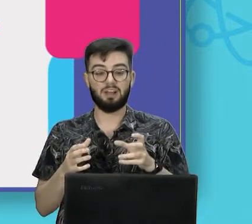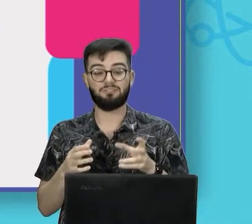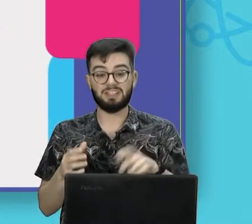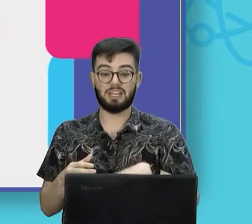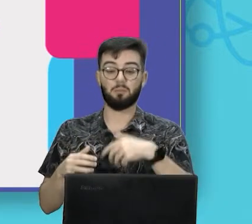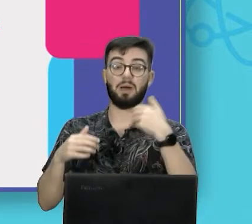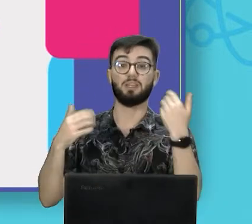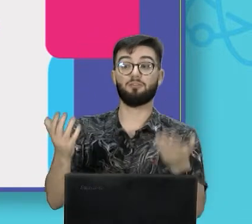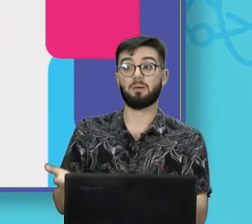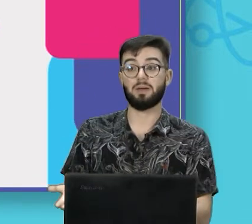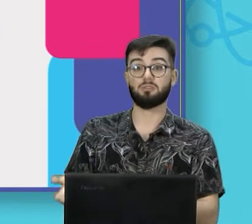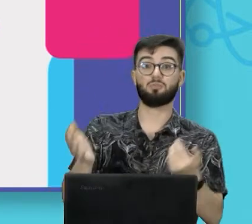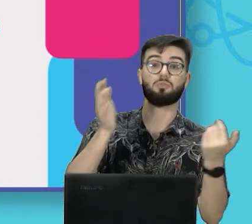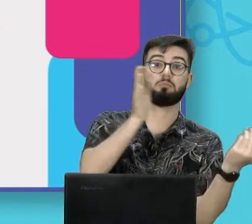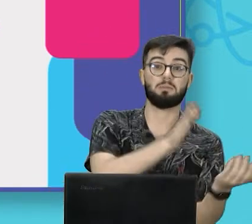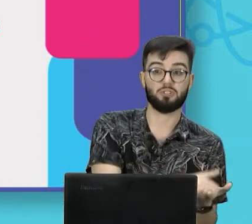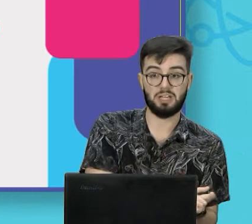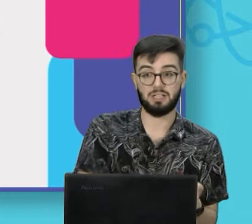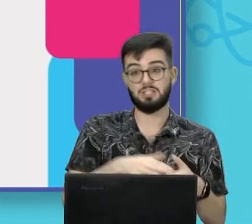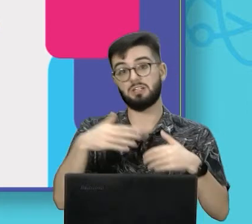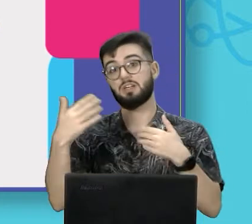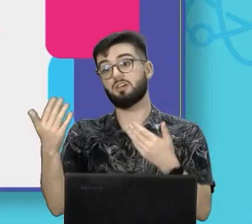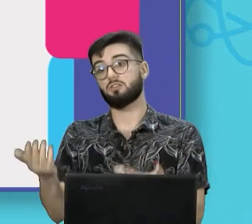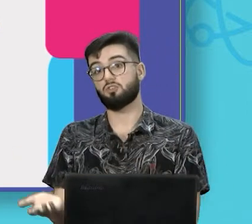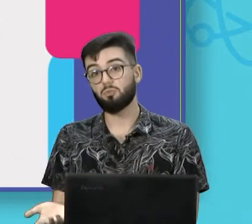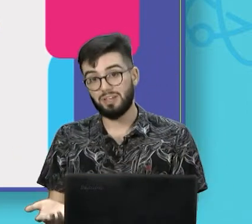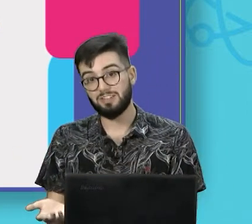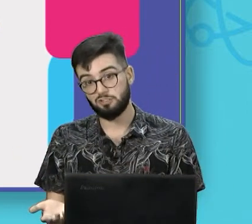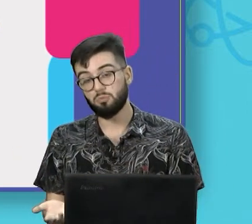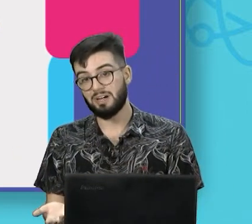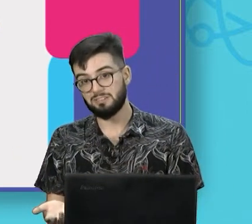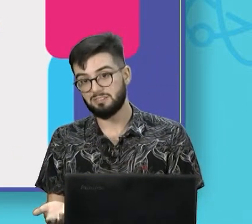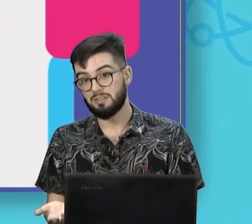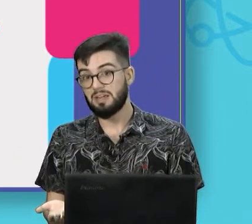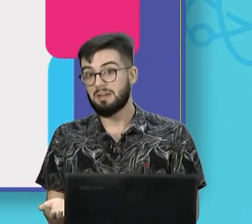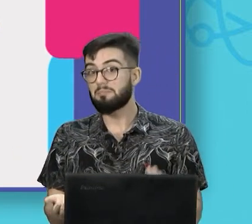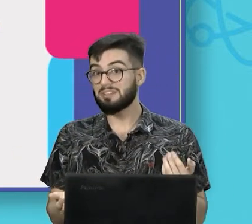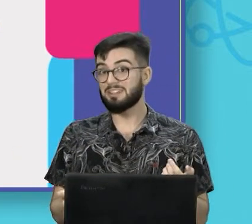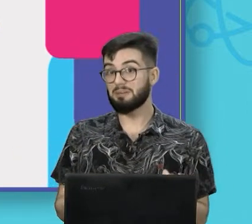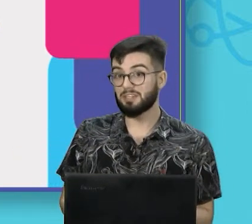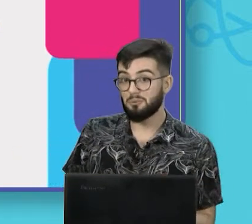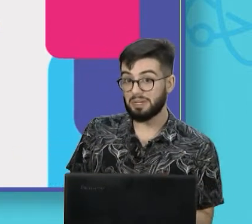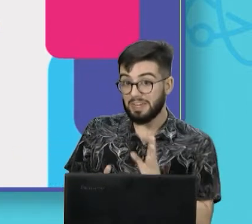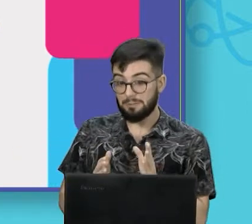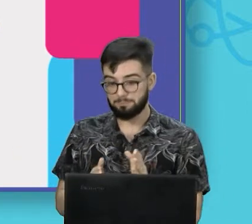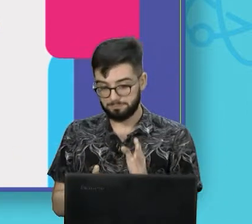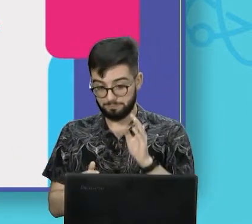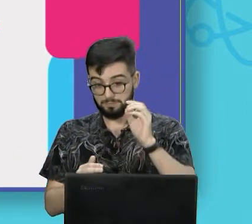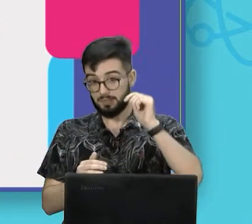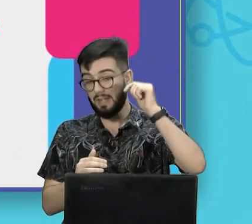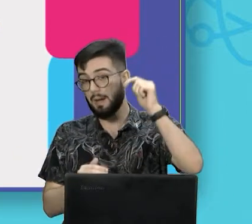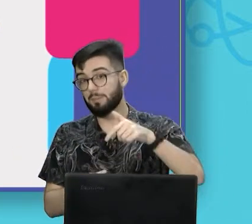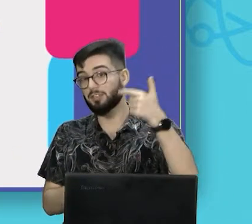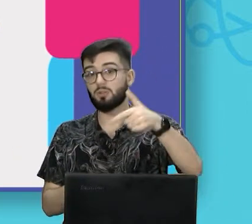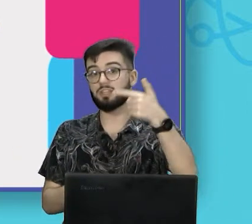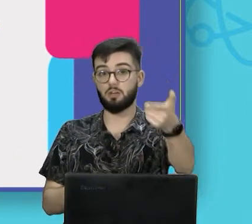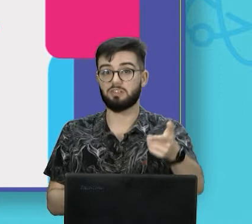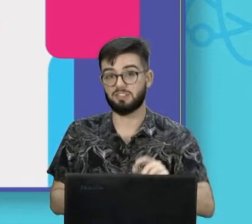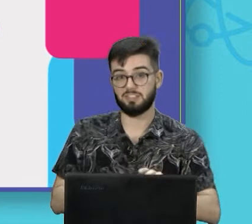voto perdão será vetado para analfabetos membros da igreja sol e Soldados percebi então que